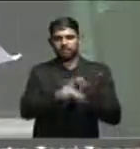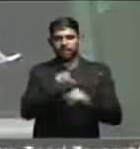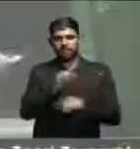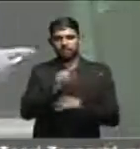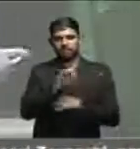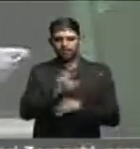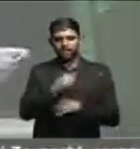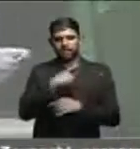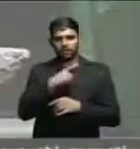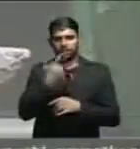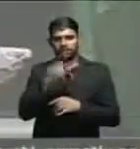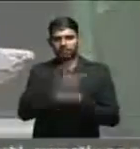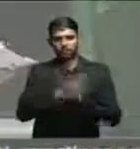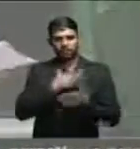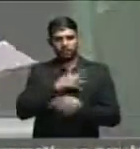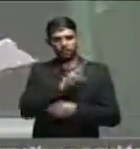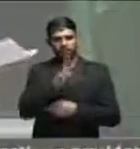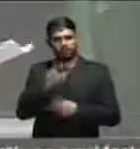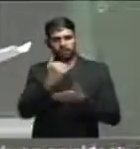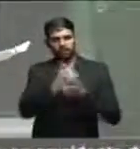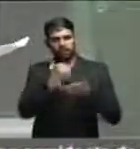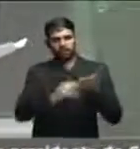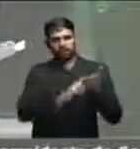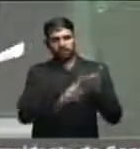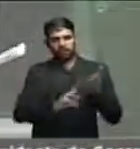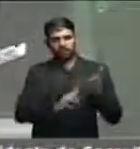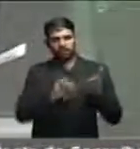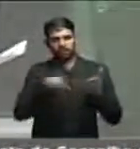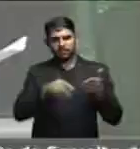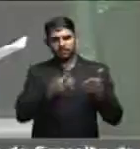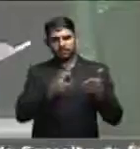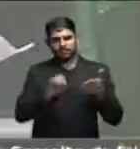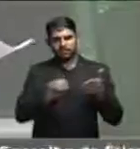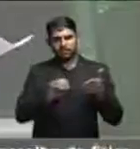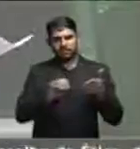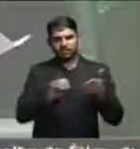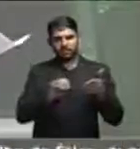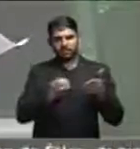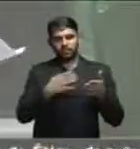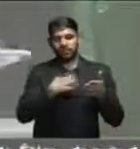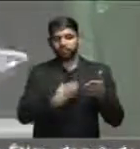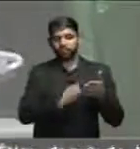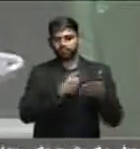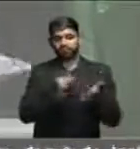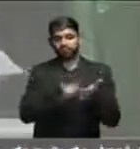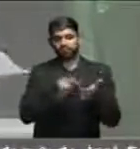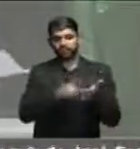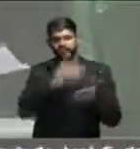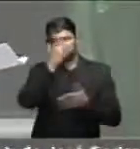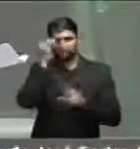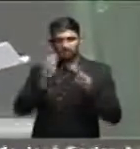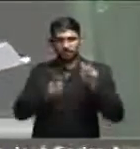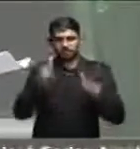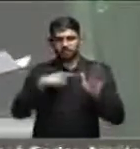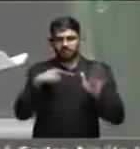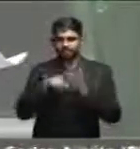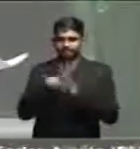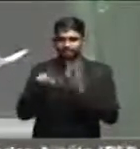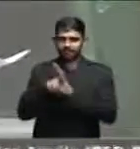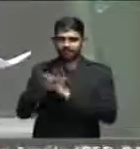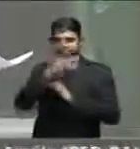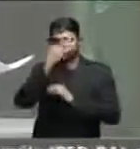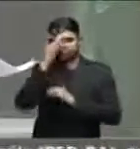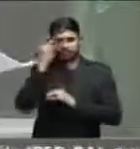tampouco tive meu nome divulgado em nenhuma lista da Operação Lava Jato. Com razão, as pessoas questionam,